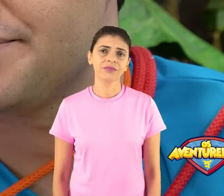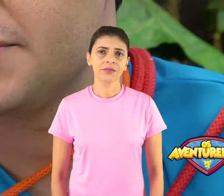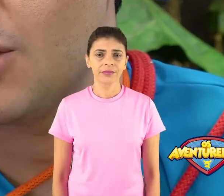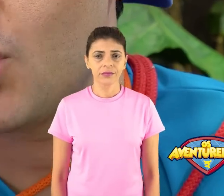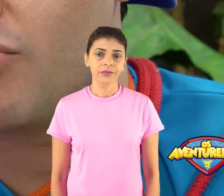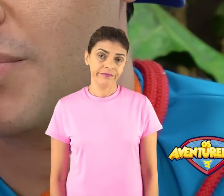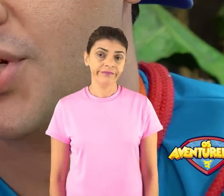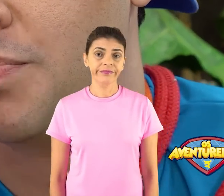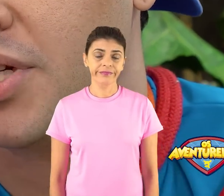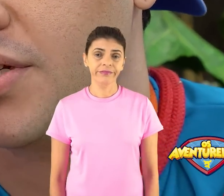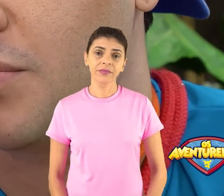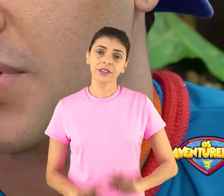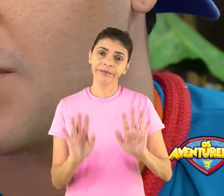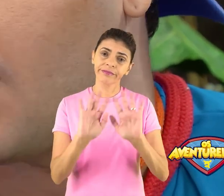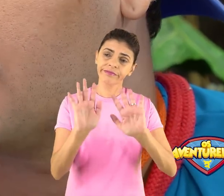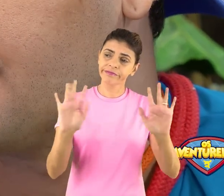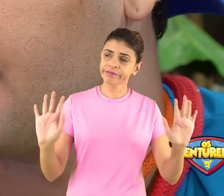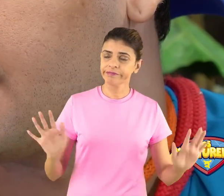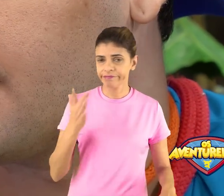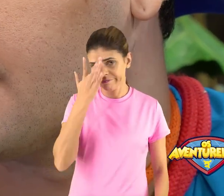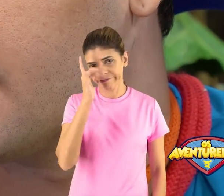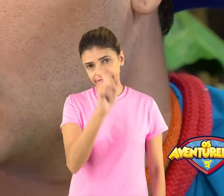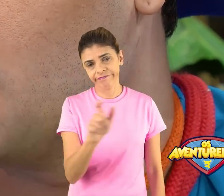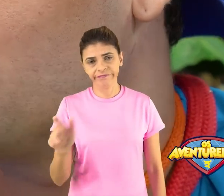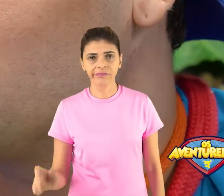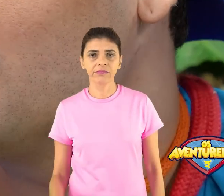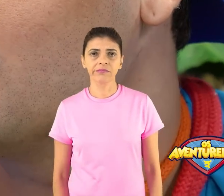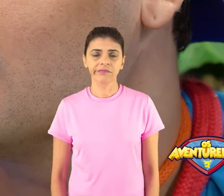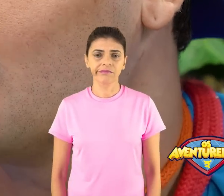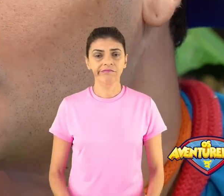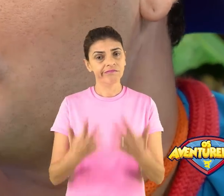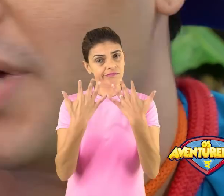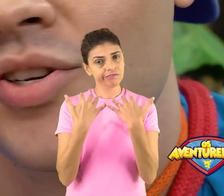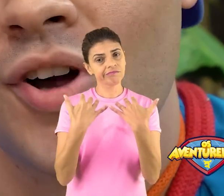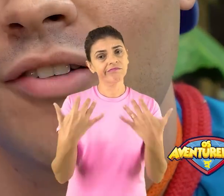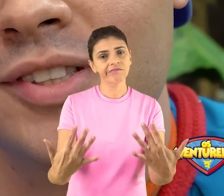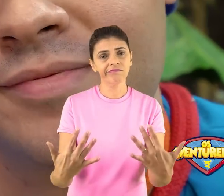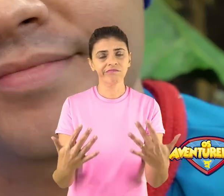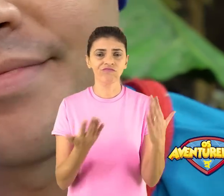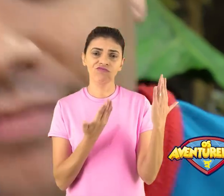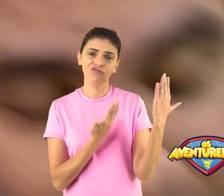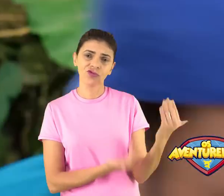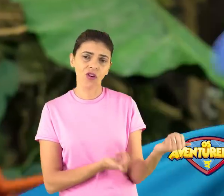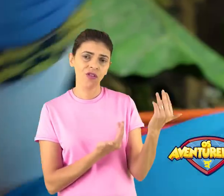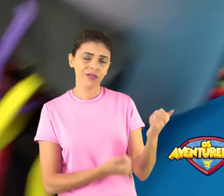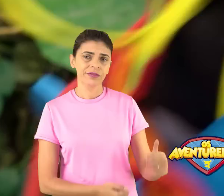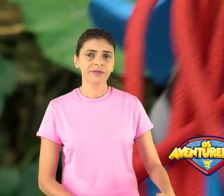E agora eu vou me despedir do pessoal Do público super jovem